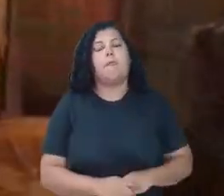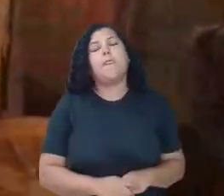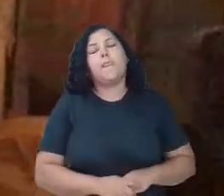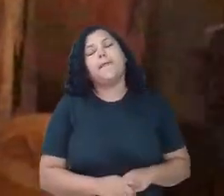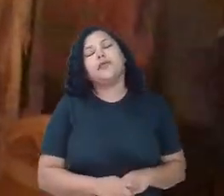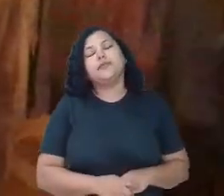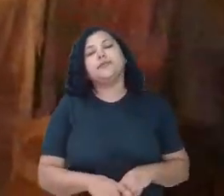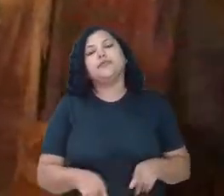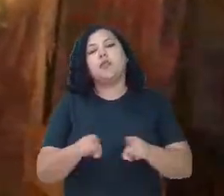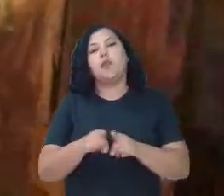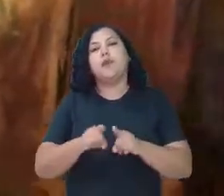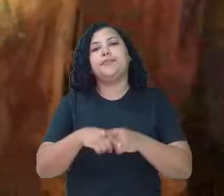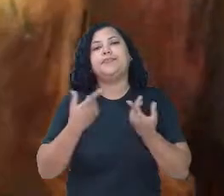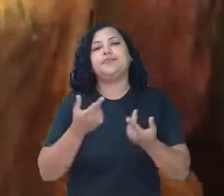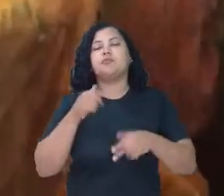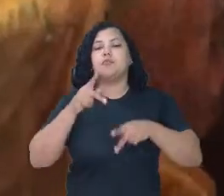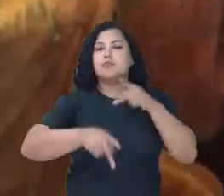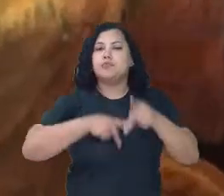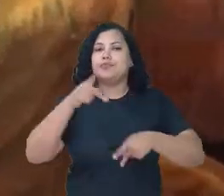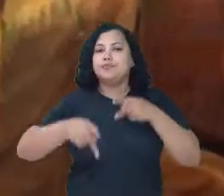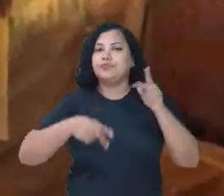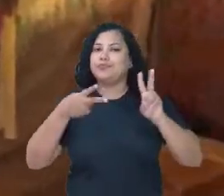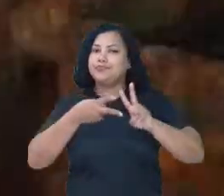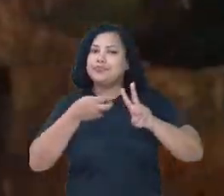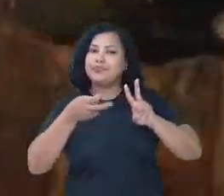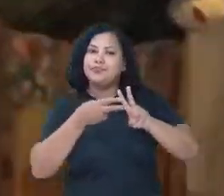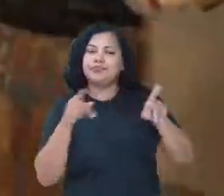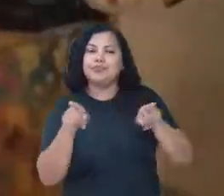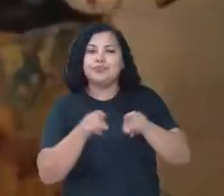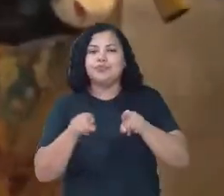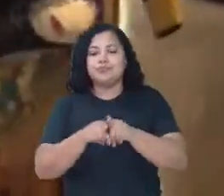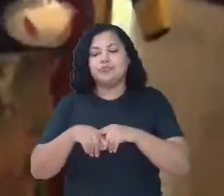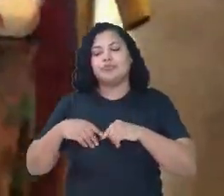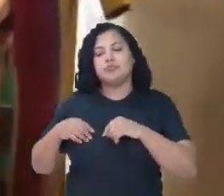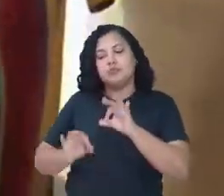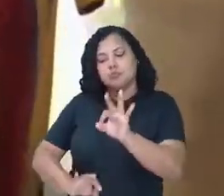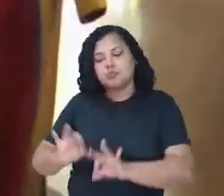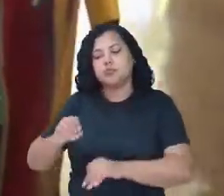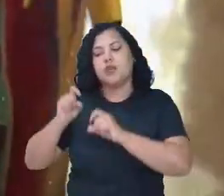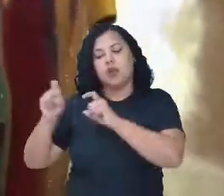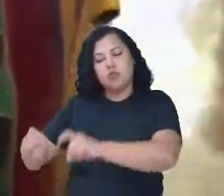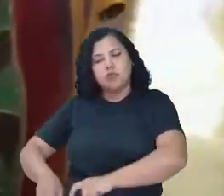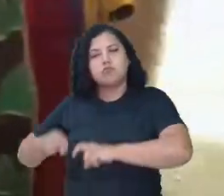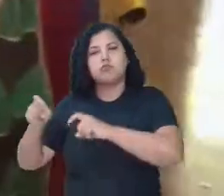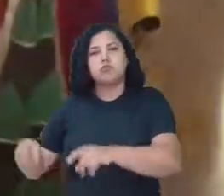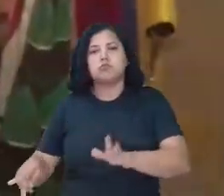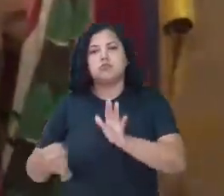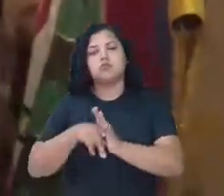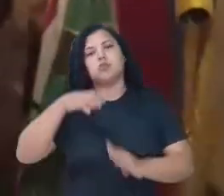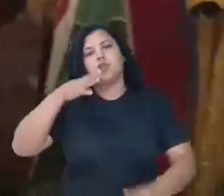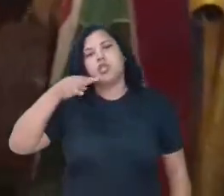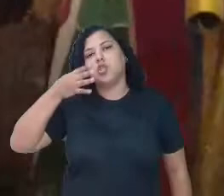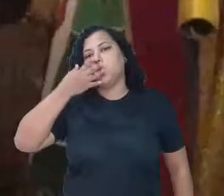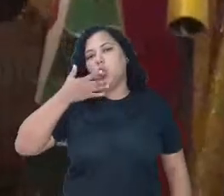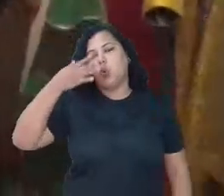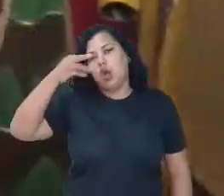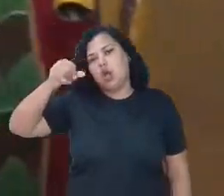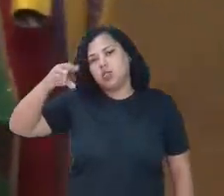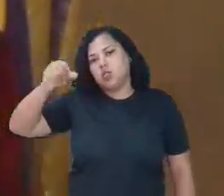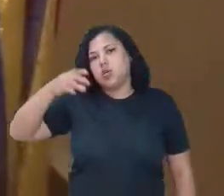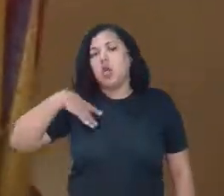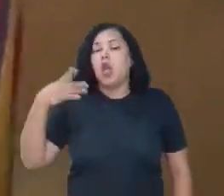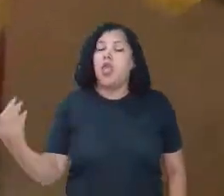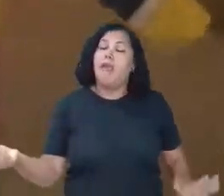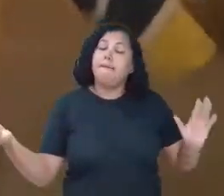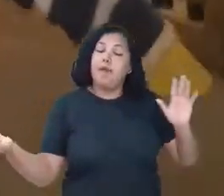indígenas, como a produção do açúcar, que assim, são figuras marcantes da cultura do